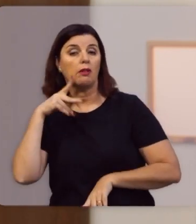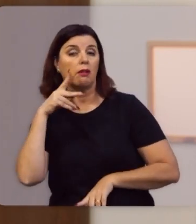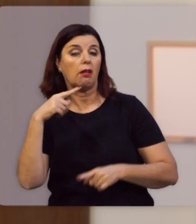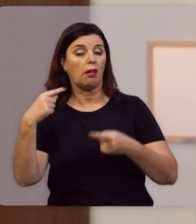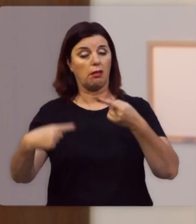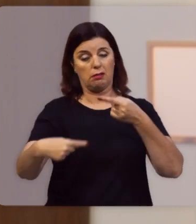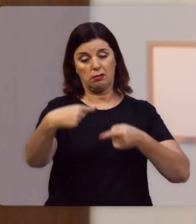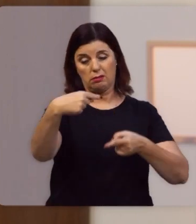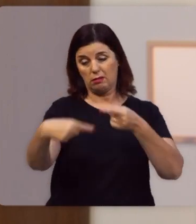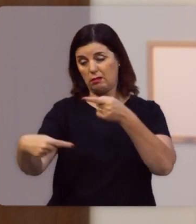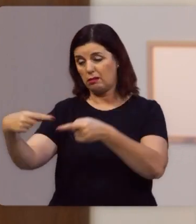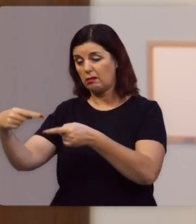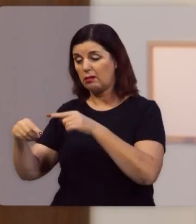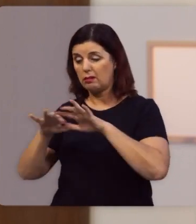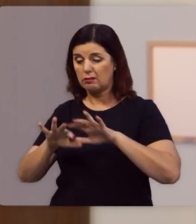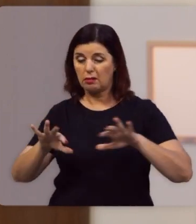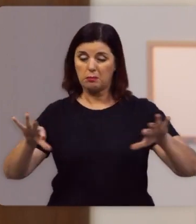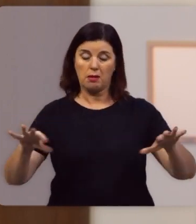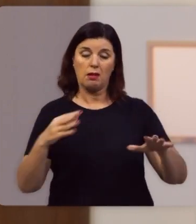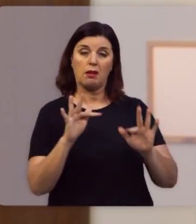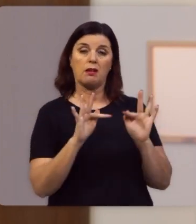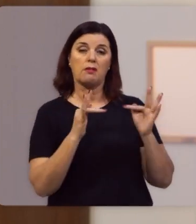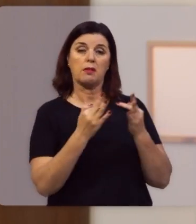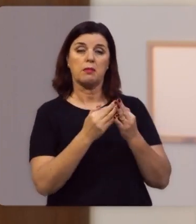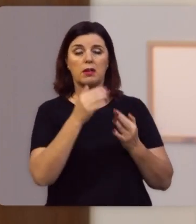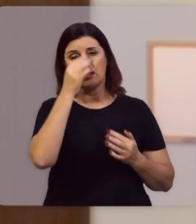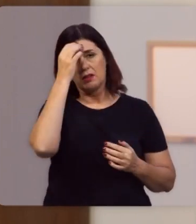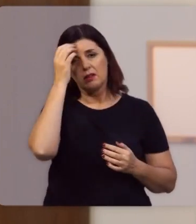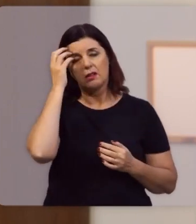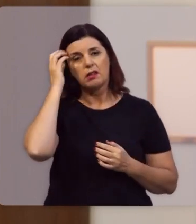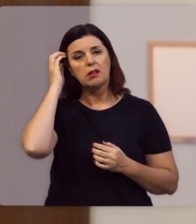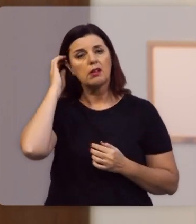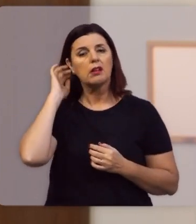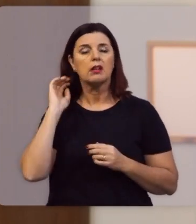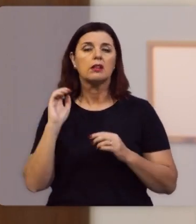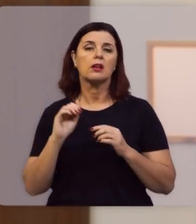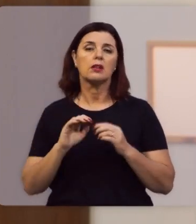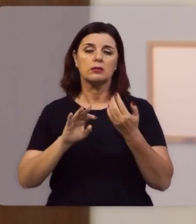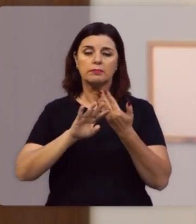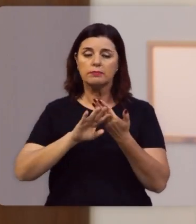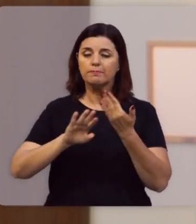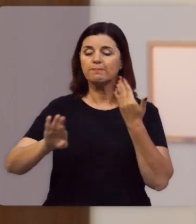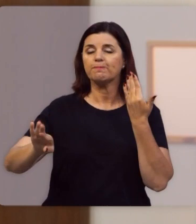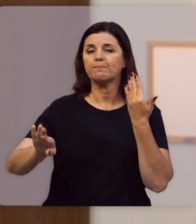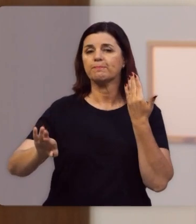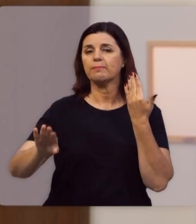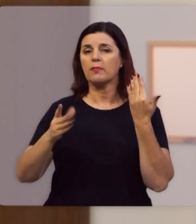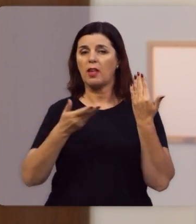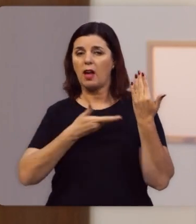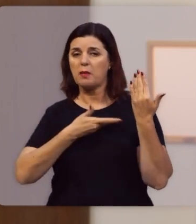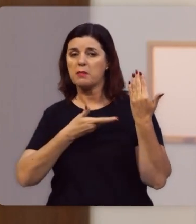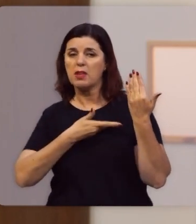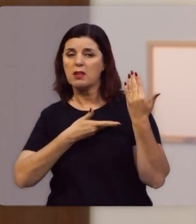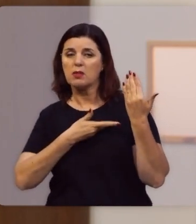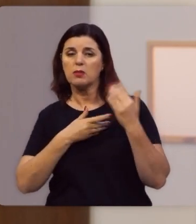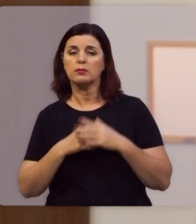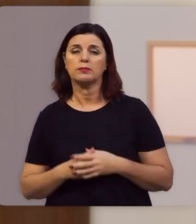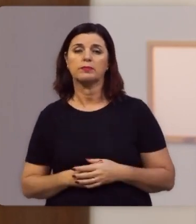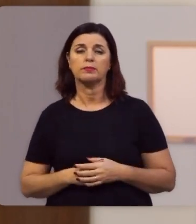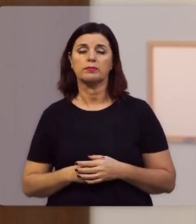agridem pessoas de vida em famílias rompem barrei rompem amizades